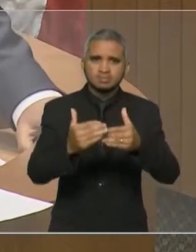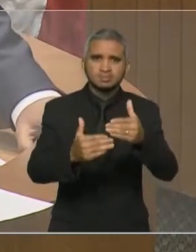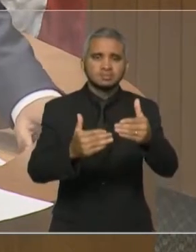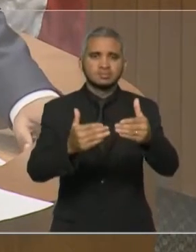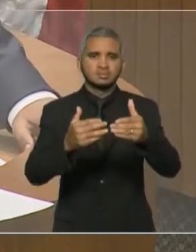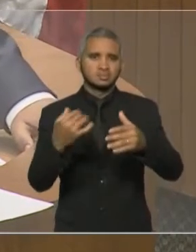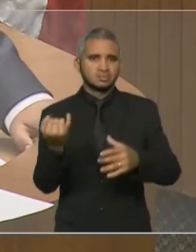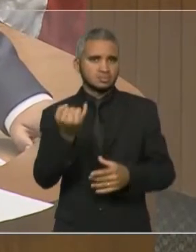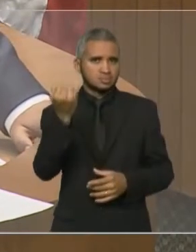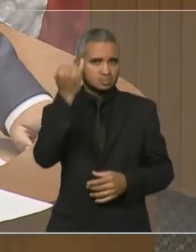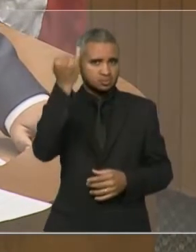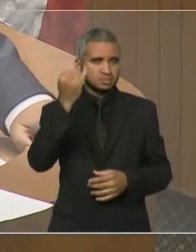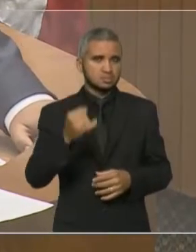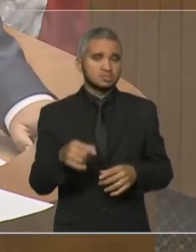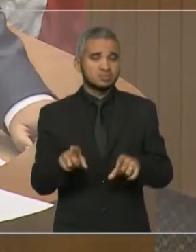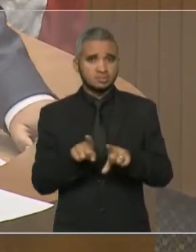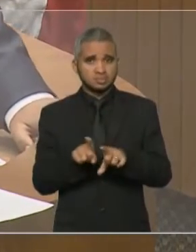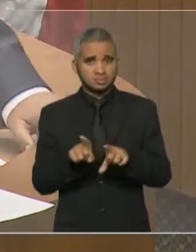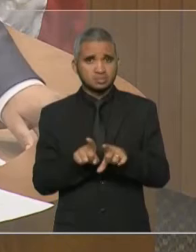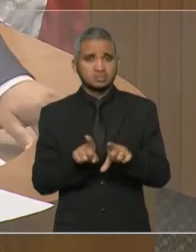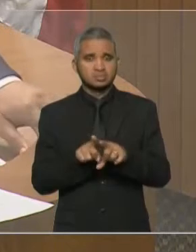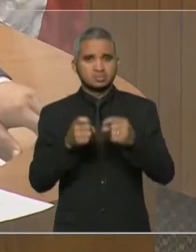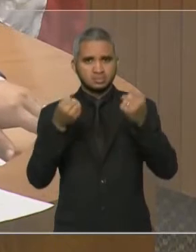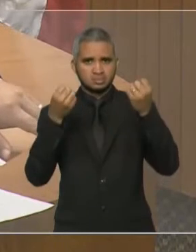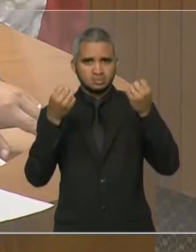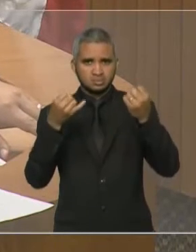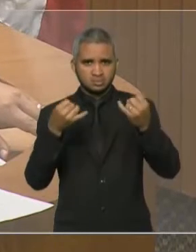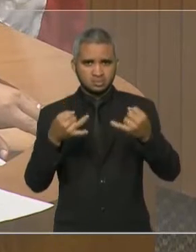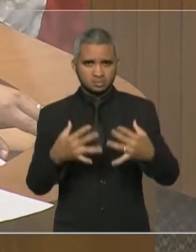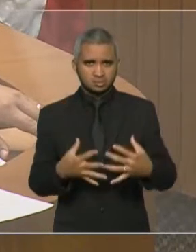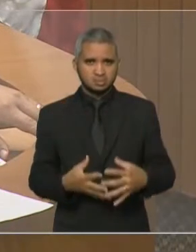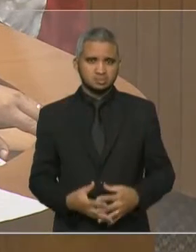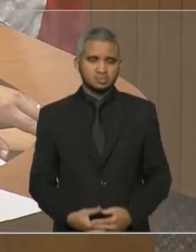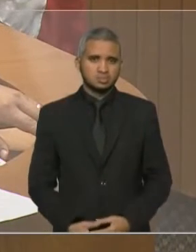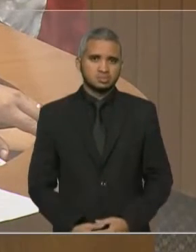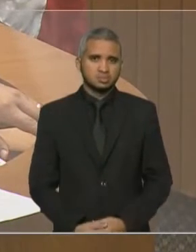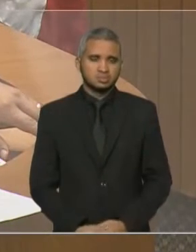também, e aqui faço questão de dizer,